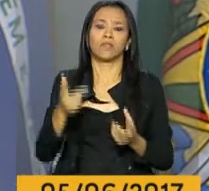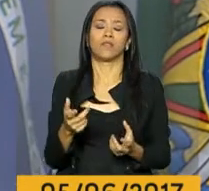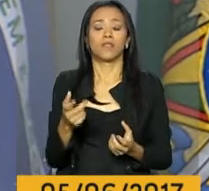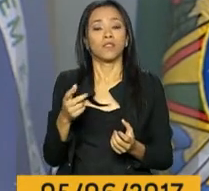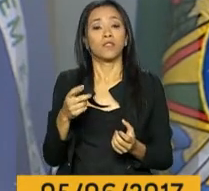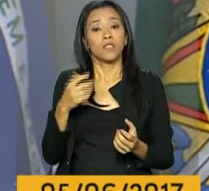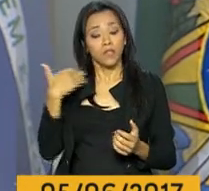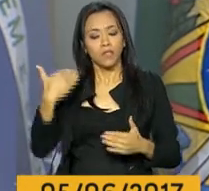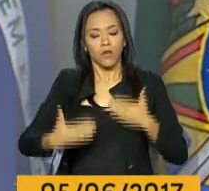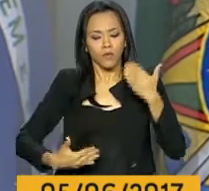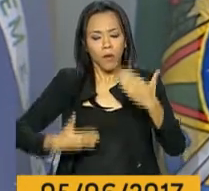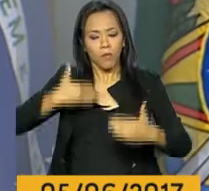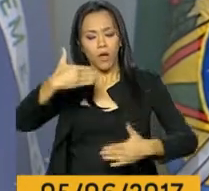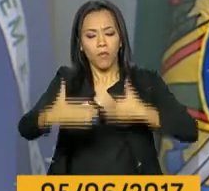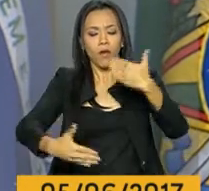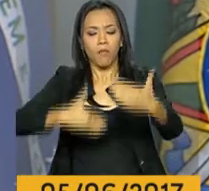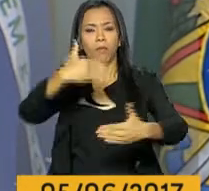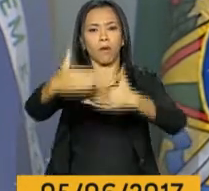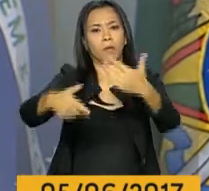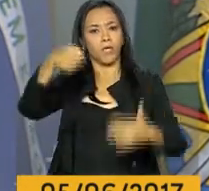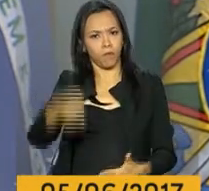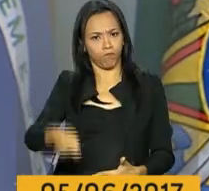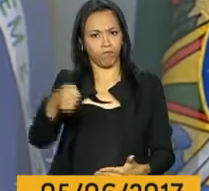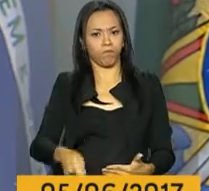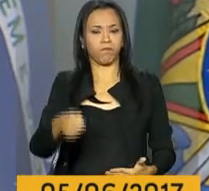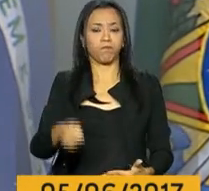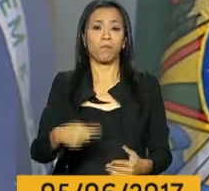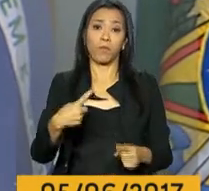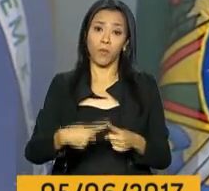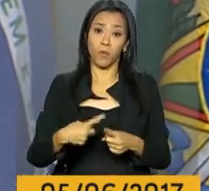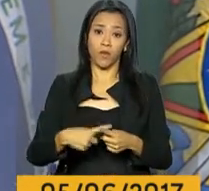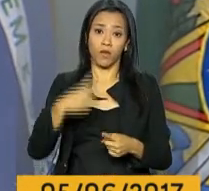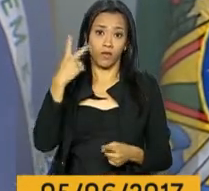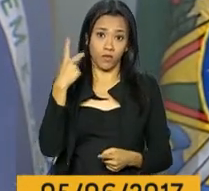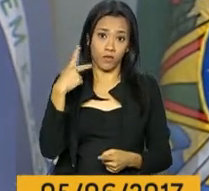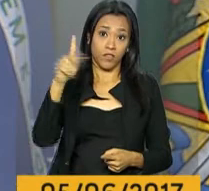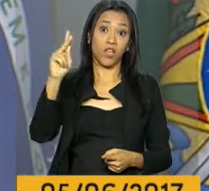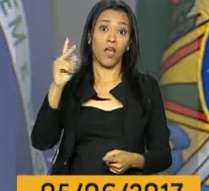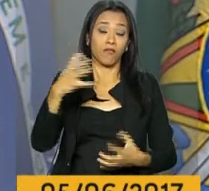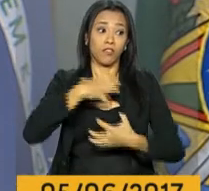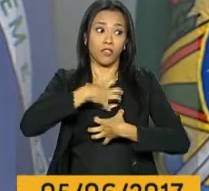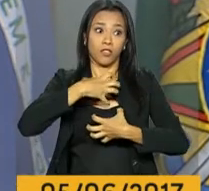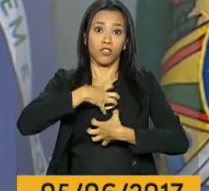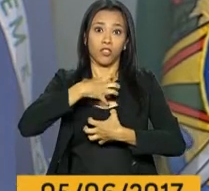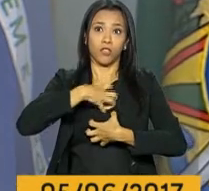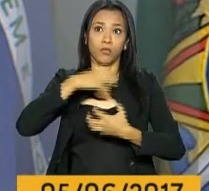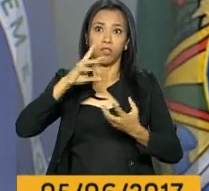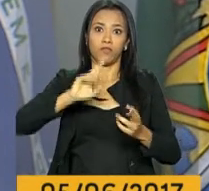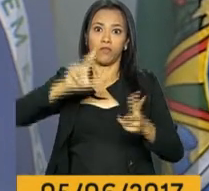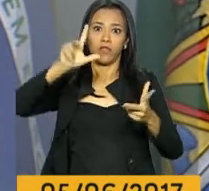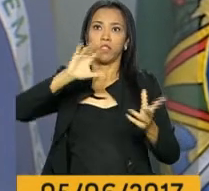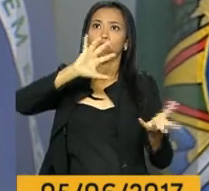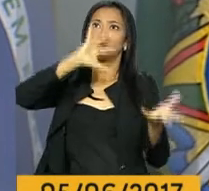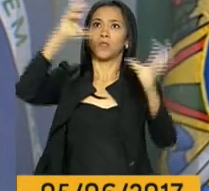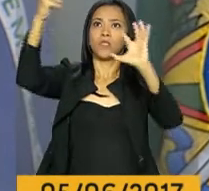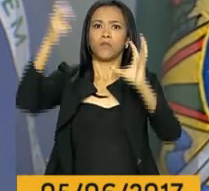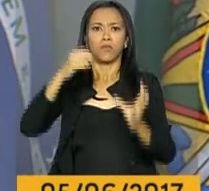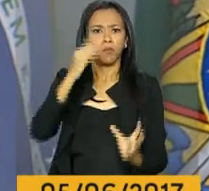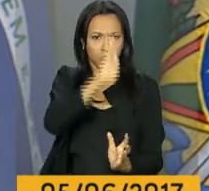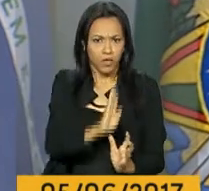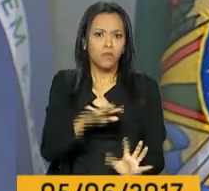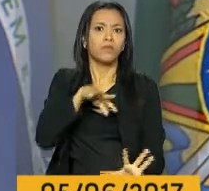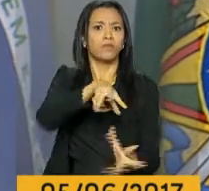sistemática e rigorosa seus efeitos já se fazem sentir no brasil e no